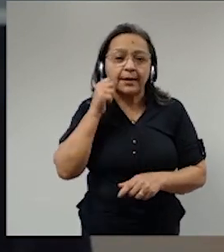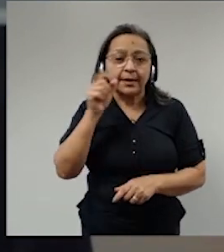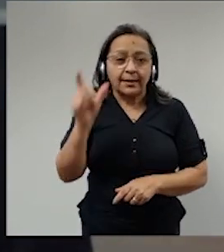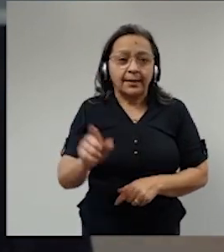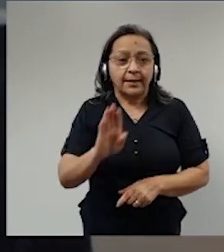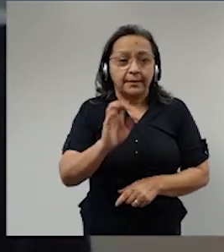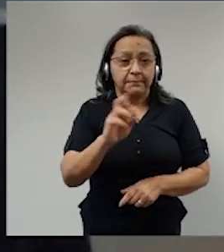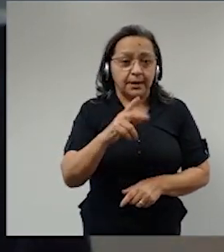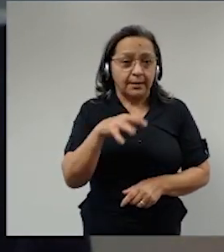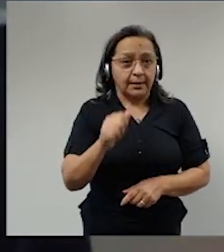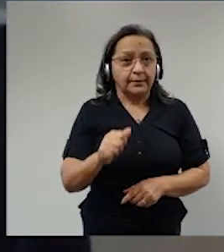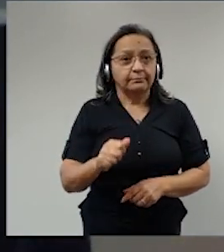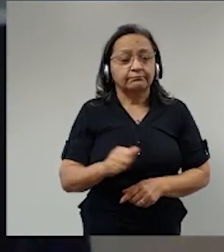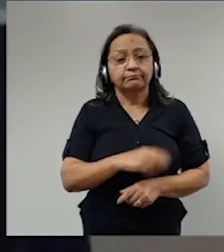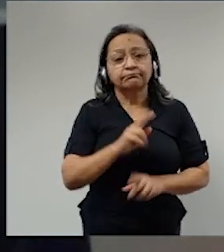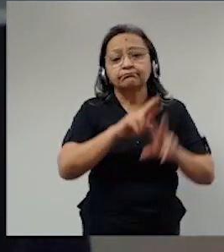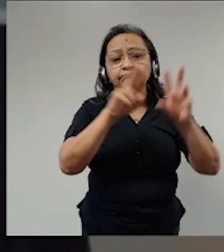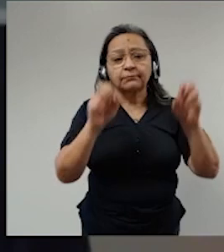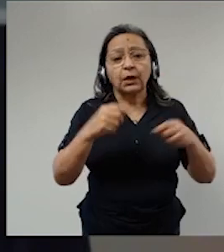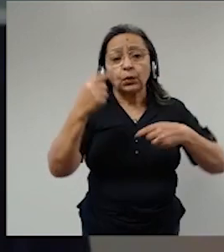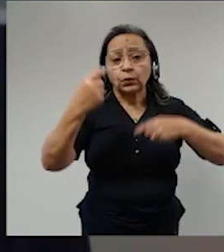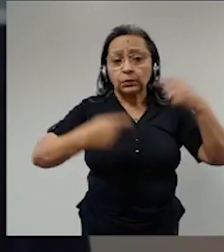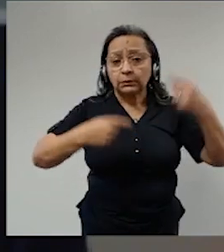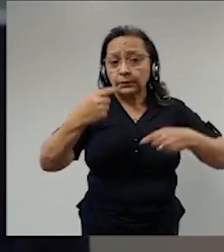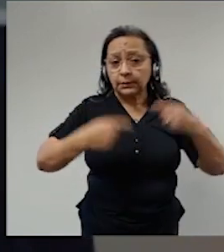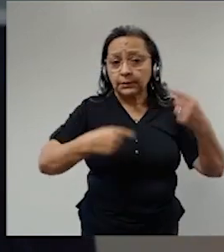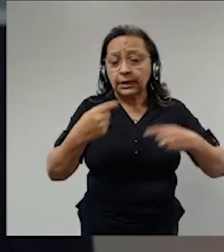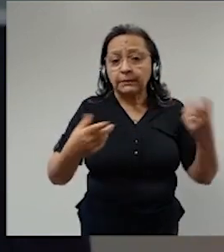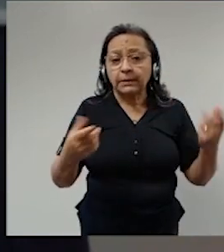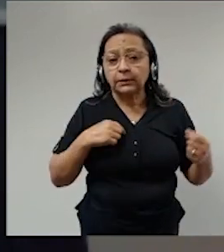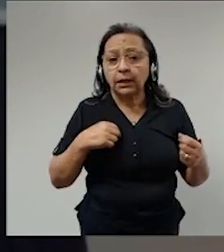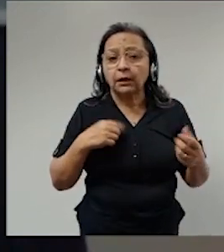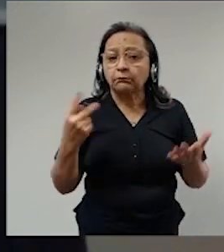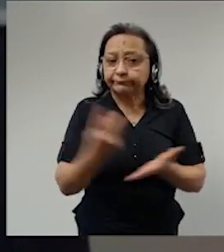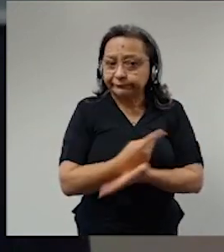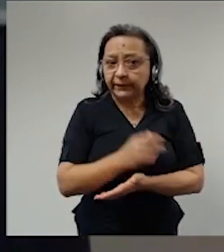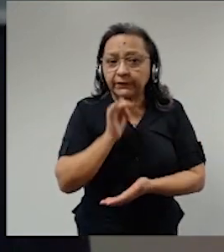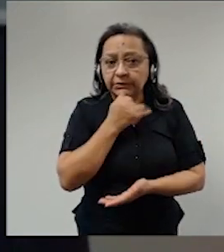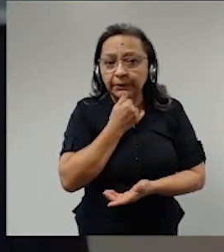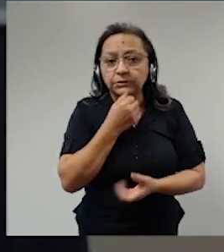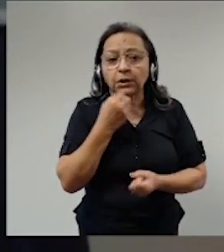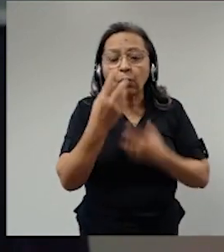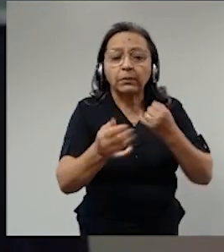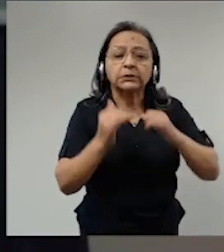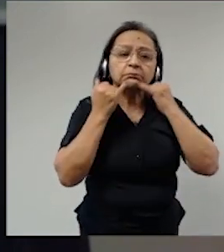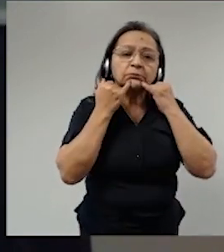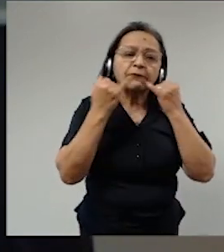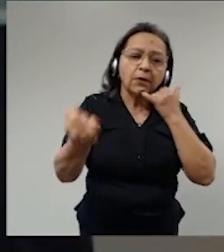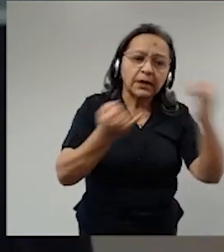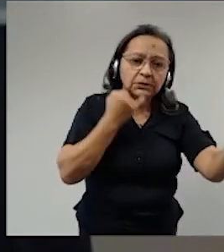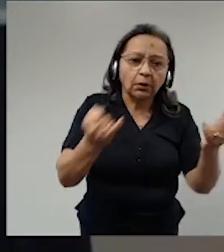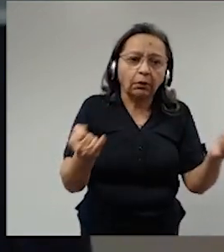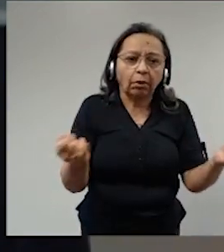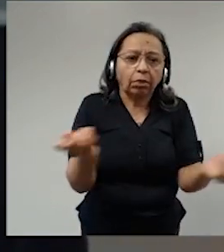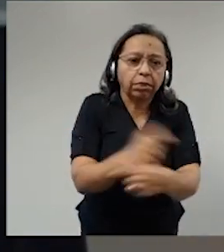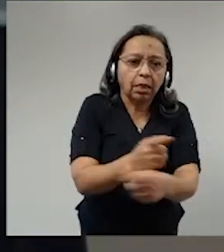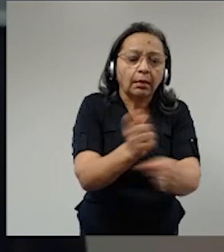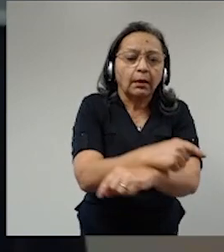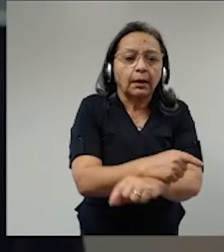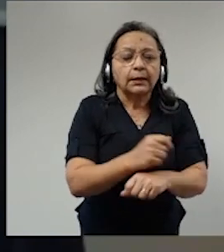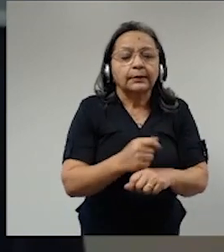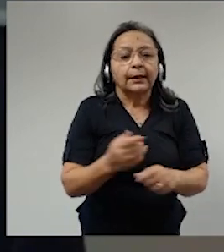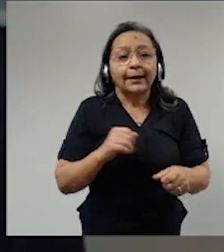que tem gerado algumas notícias truncadas nos jornais desde o começo da pandemia. Sabemos que a Constituição